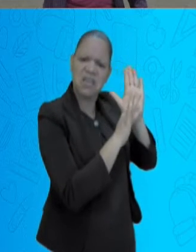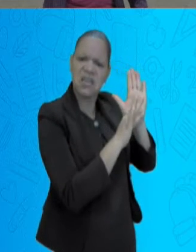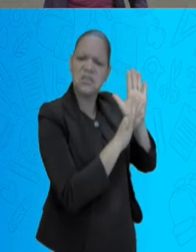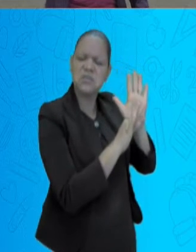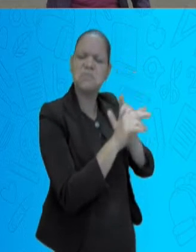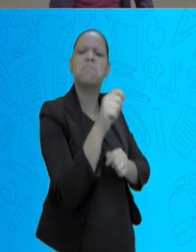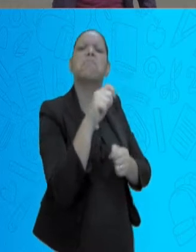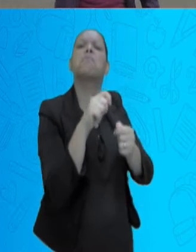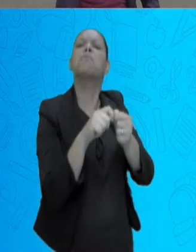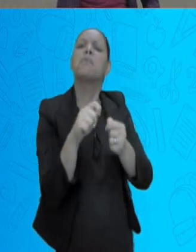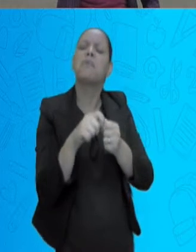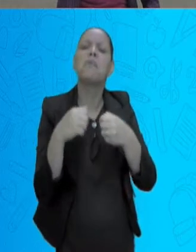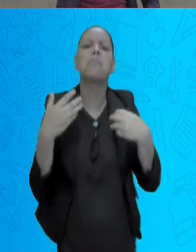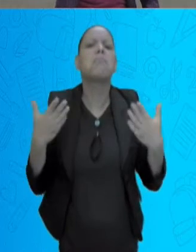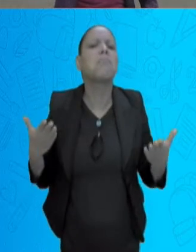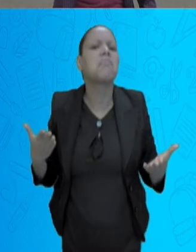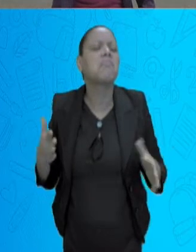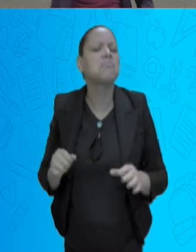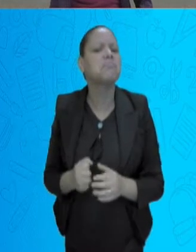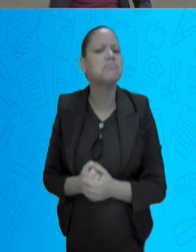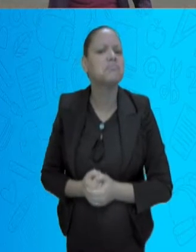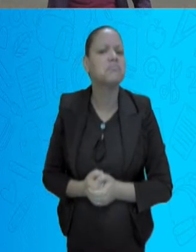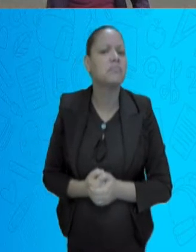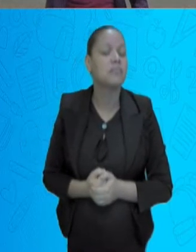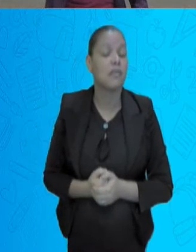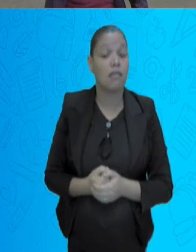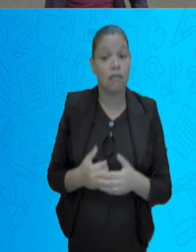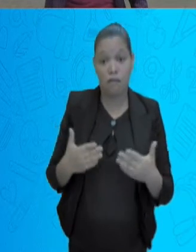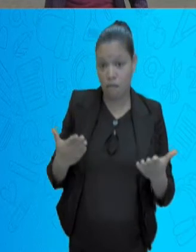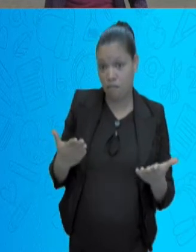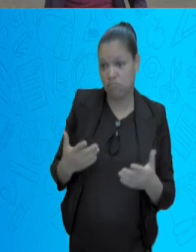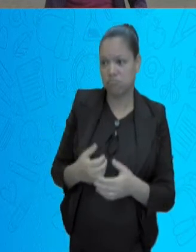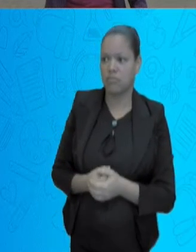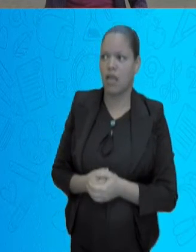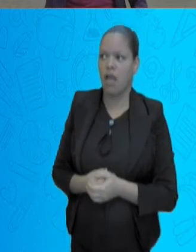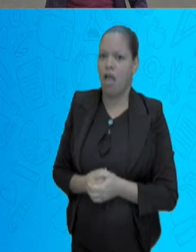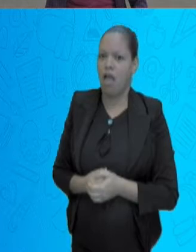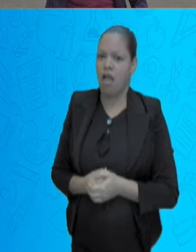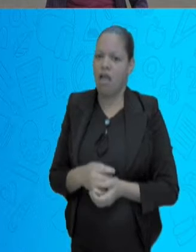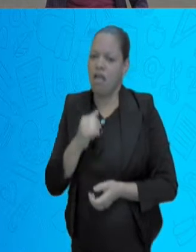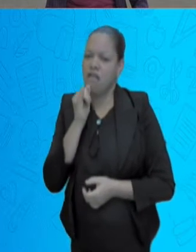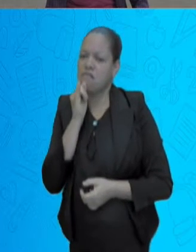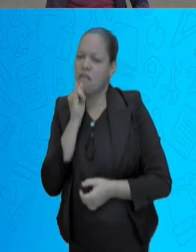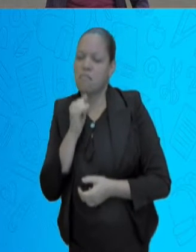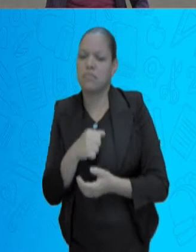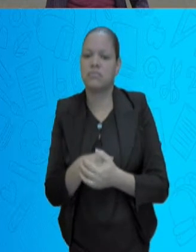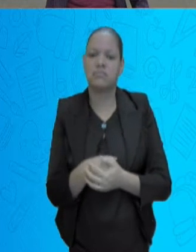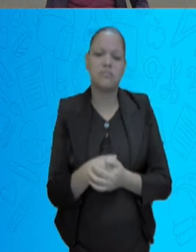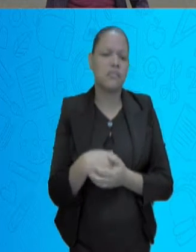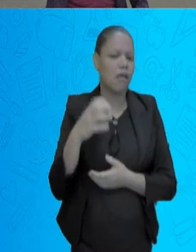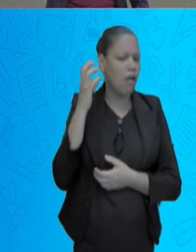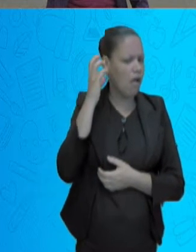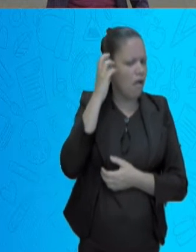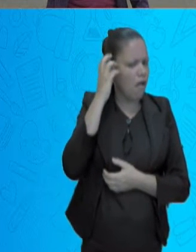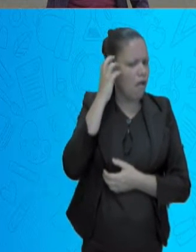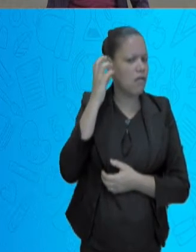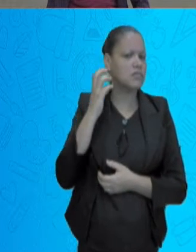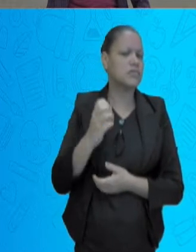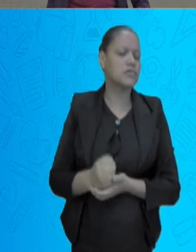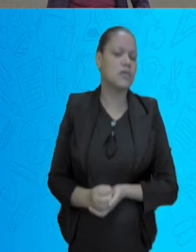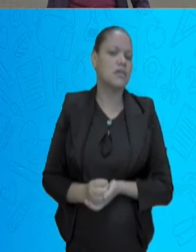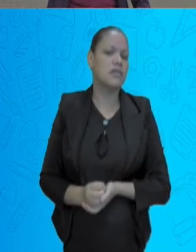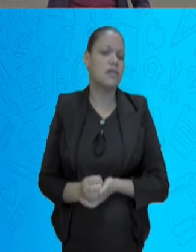ter saído no rádio, na televisão, no jornal, na internet. Mas para alcançar